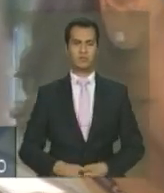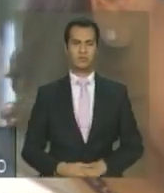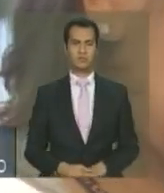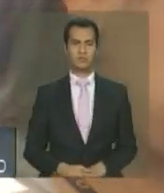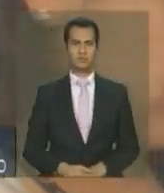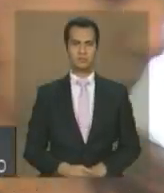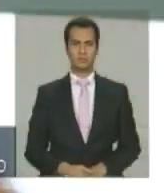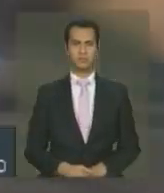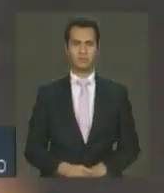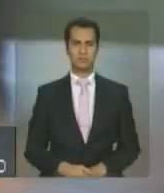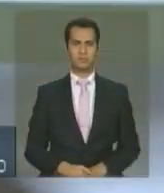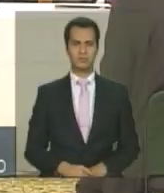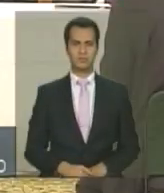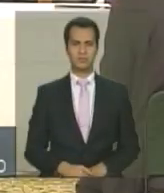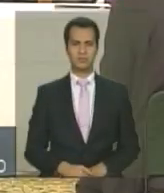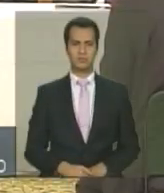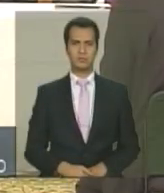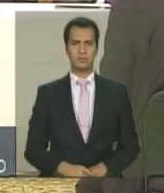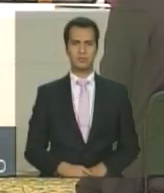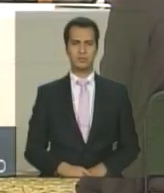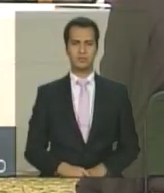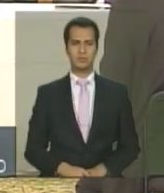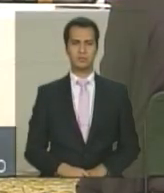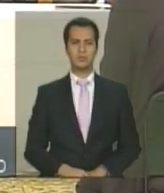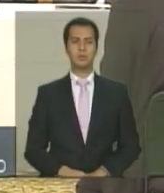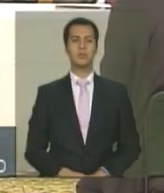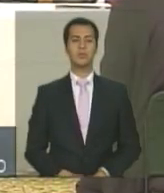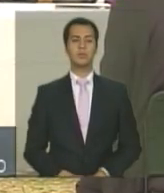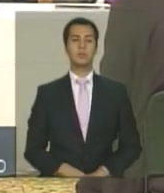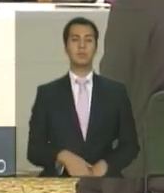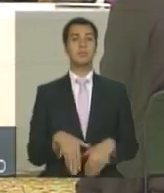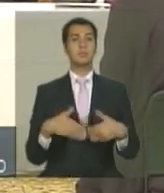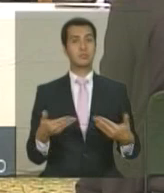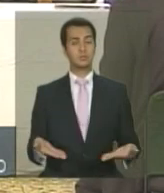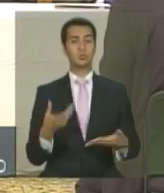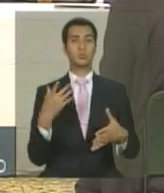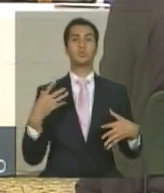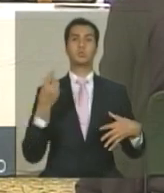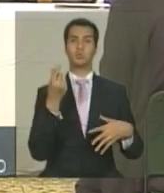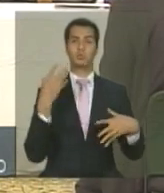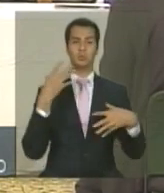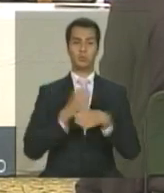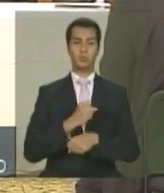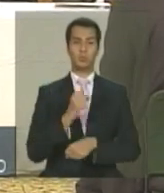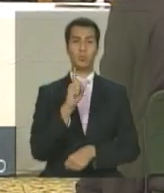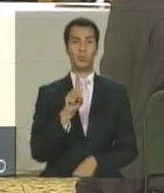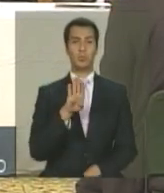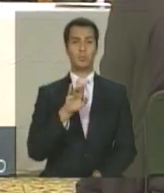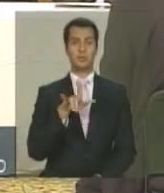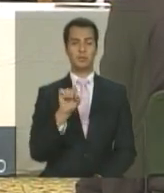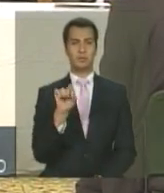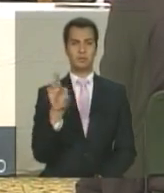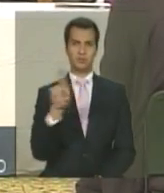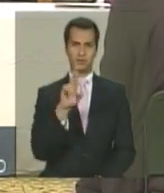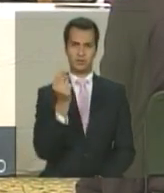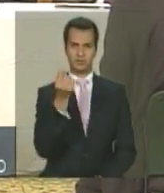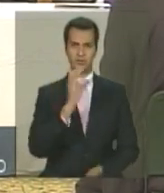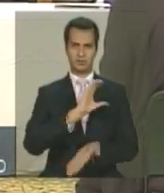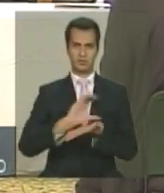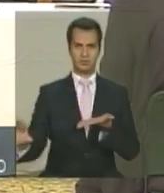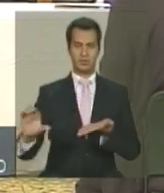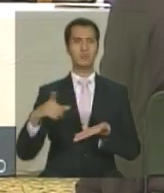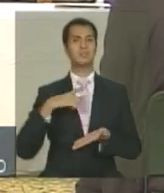total é um valor acima de R$ 1 bilhão, e eles têm 7 destinos. Um